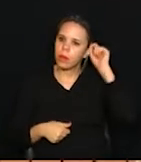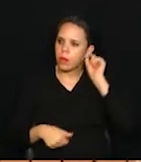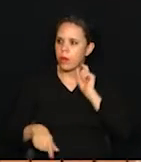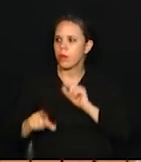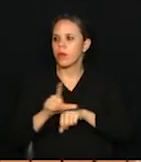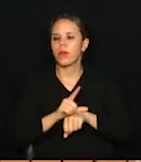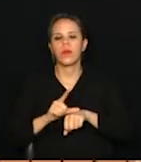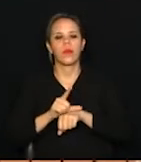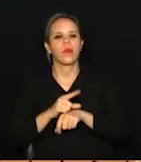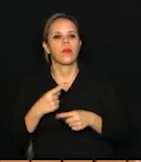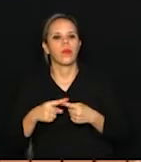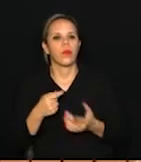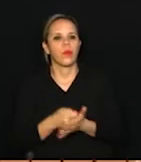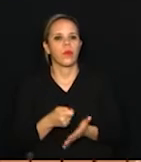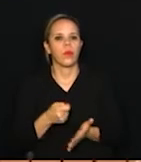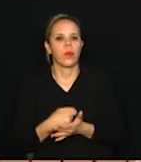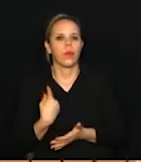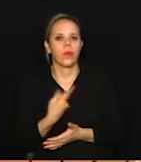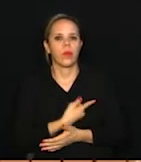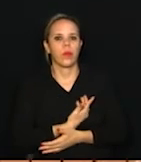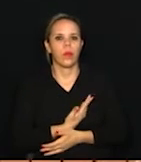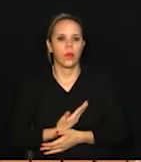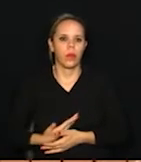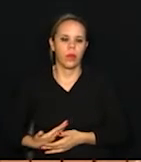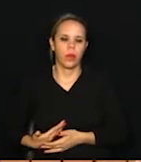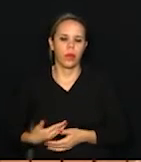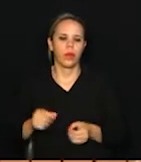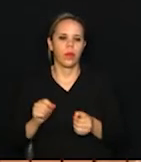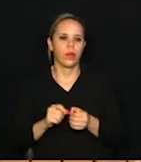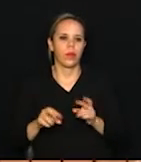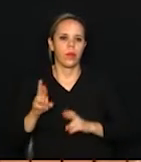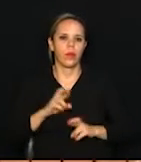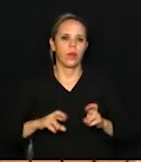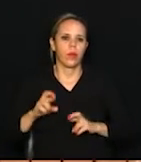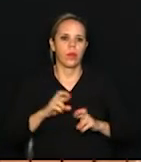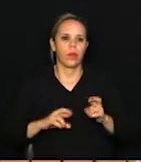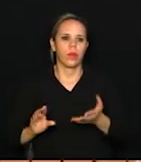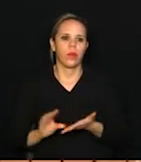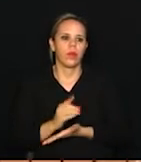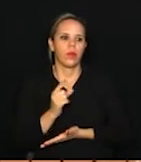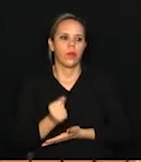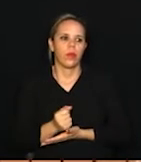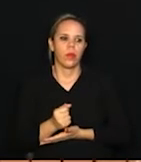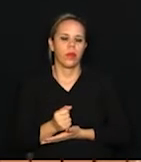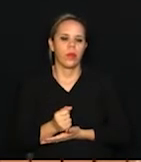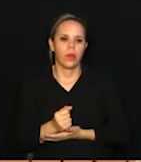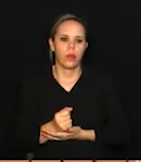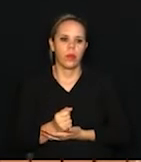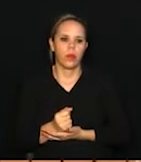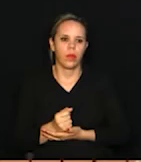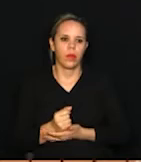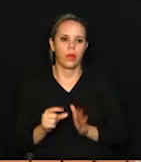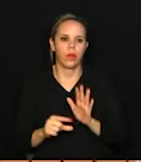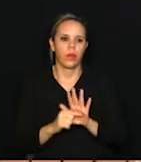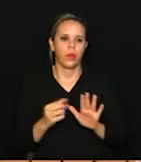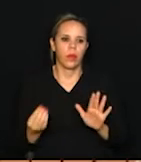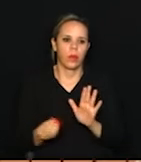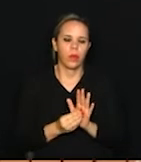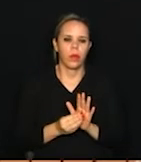legislação, porque é obrigação nossa do Poder Legislativo fazer a fiscalização desses recursos e através de uma emenda ou